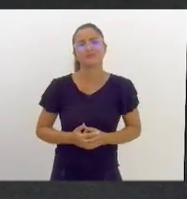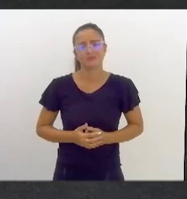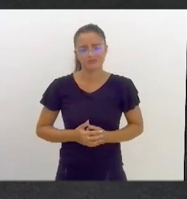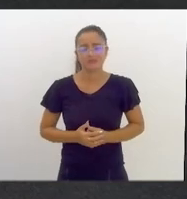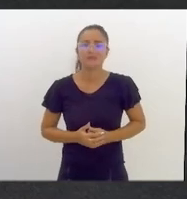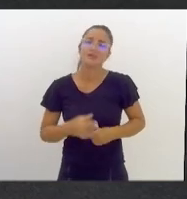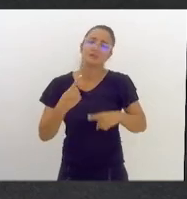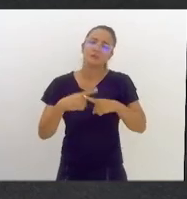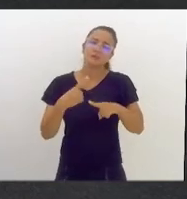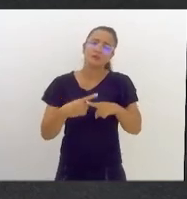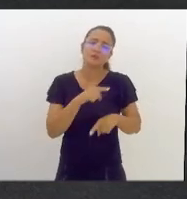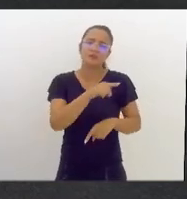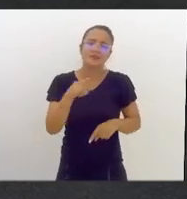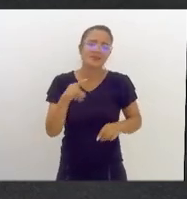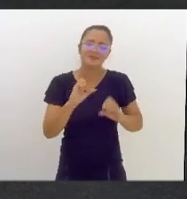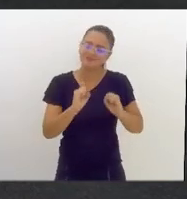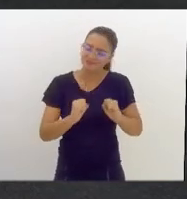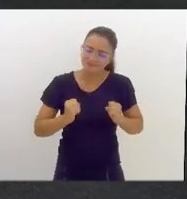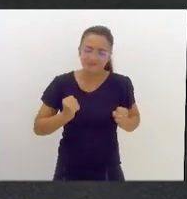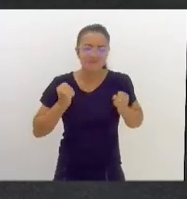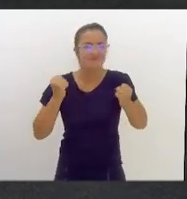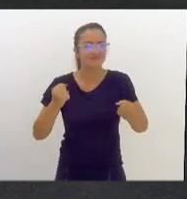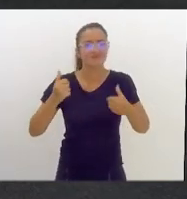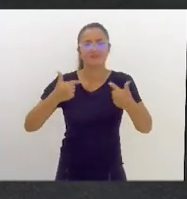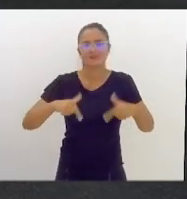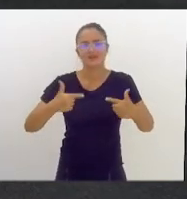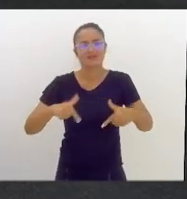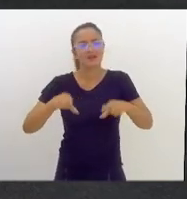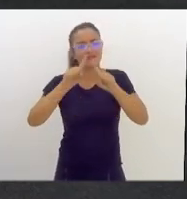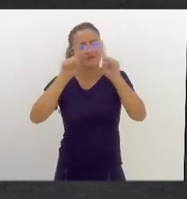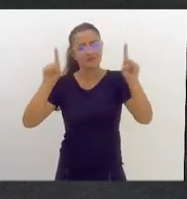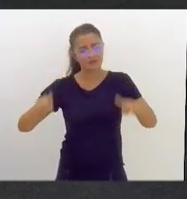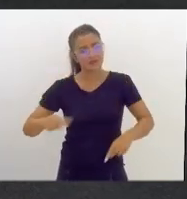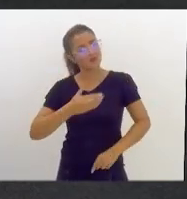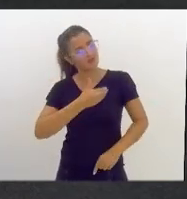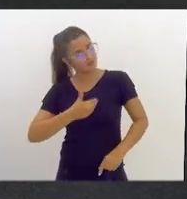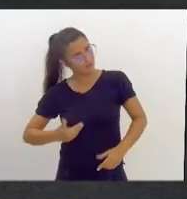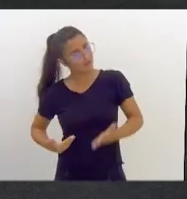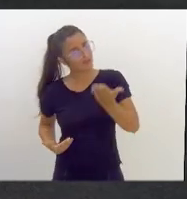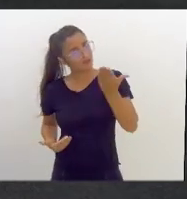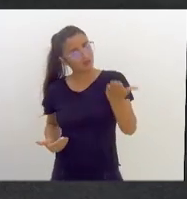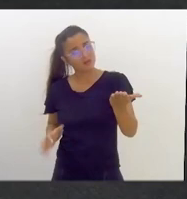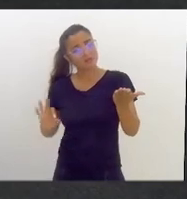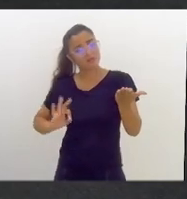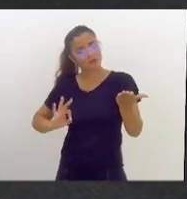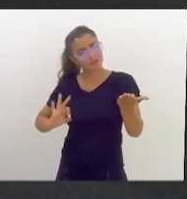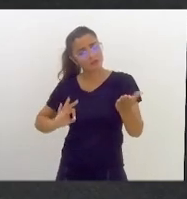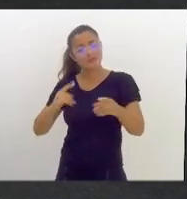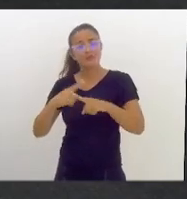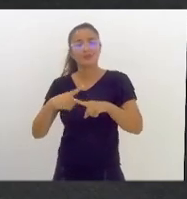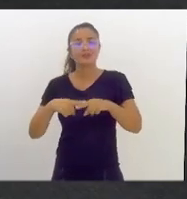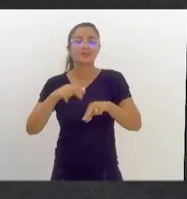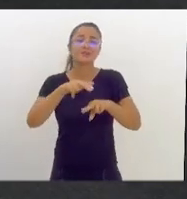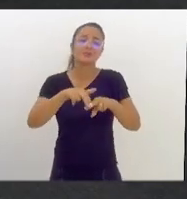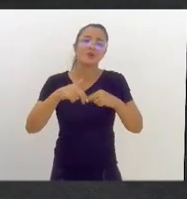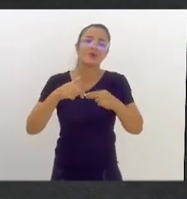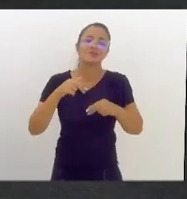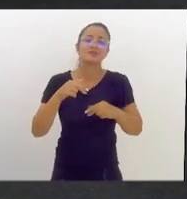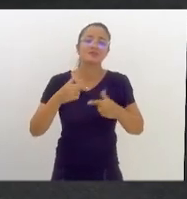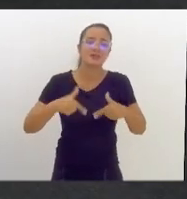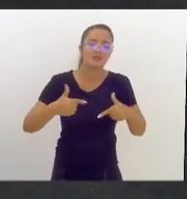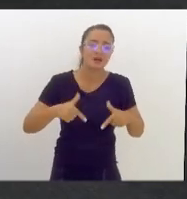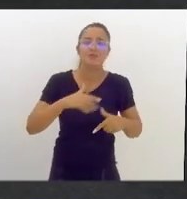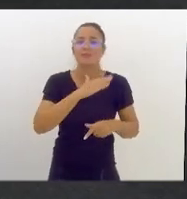a esses bravos, né, servidores públicos que, muitas vezes, em razão da sua atividade, são atingidos